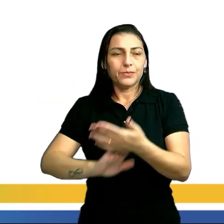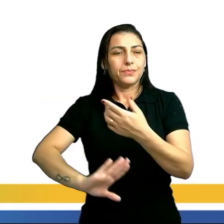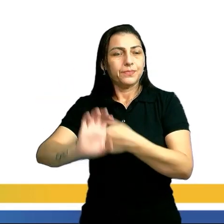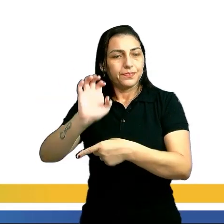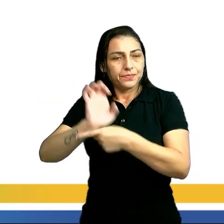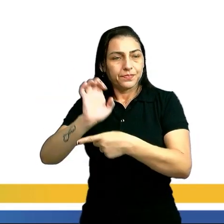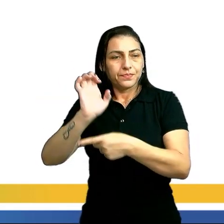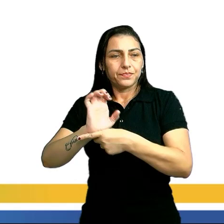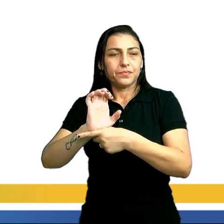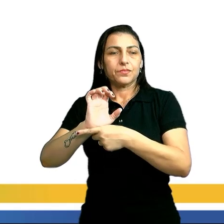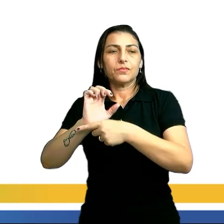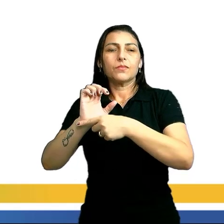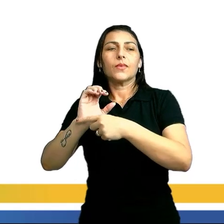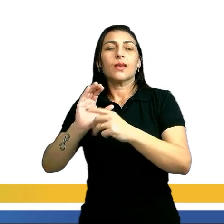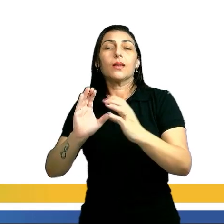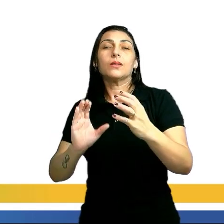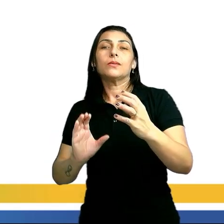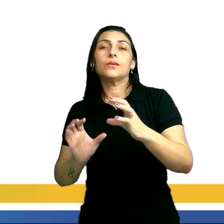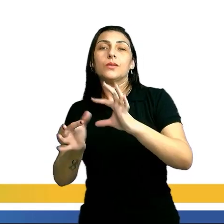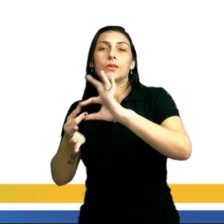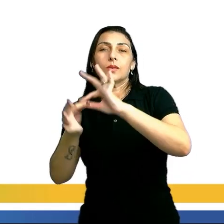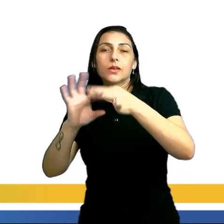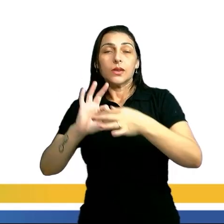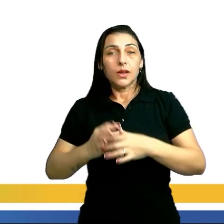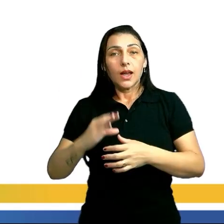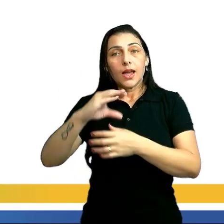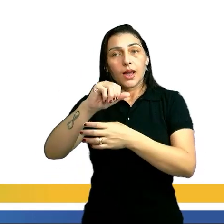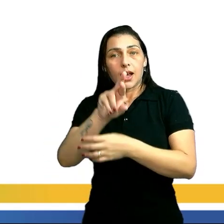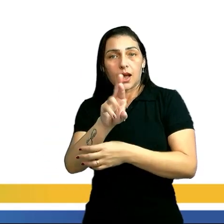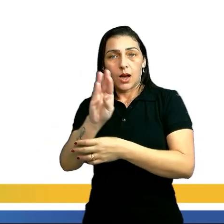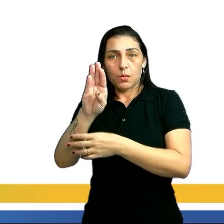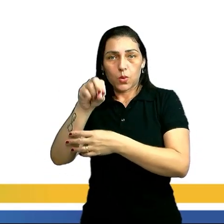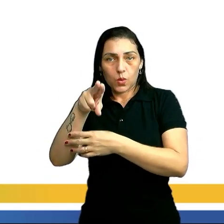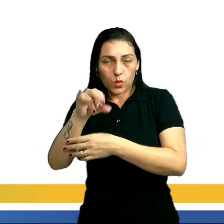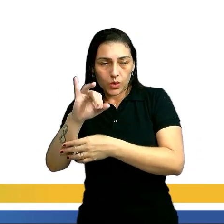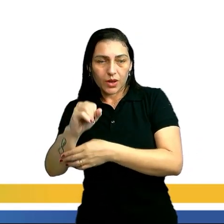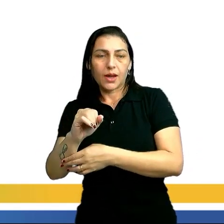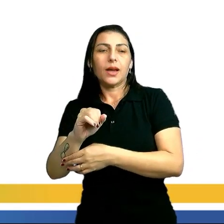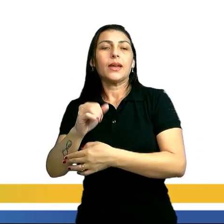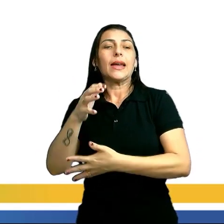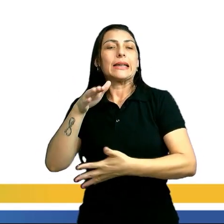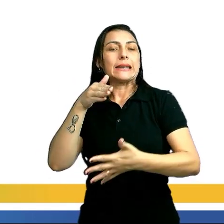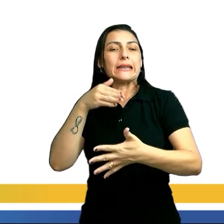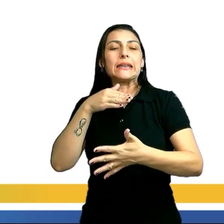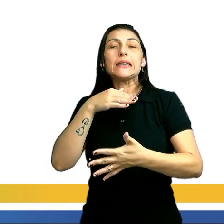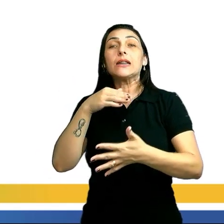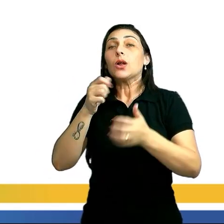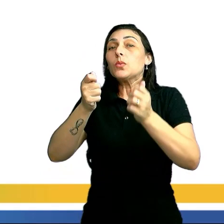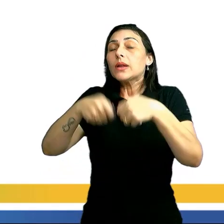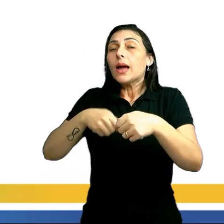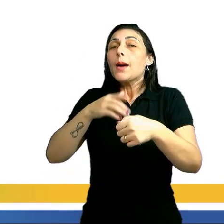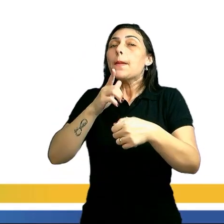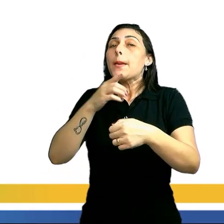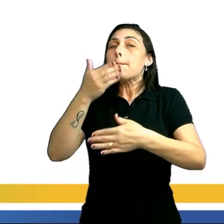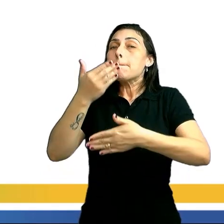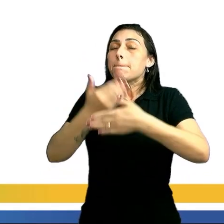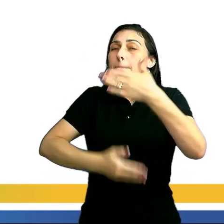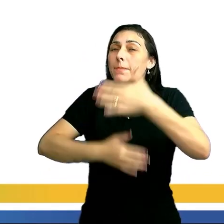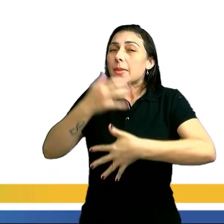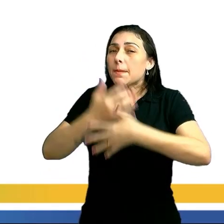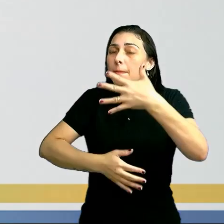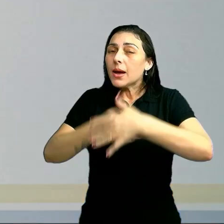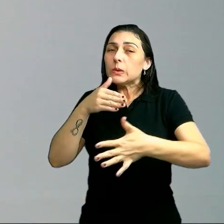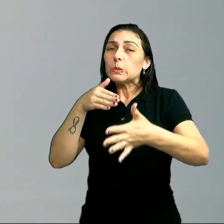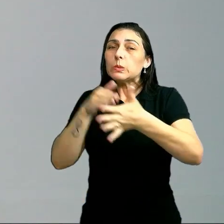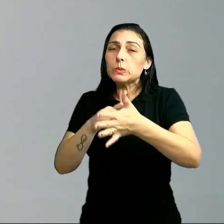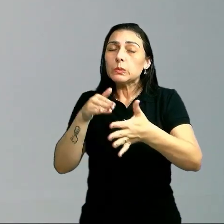vamos para E. Cadeia carbônica que impermeabiliza a superfície, impedindo a passagem de moléculas de água. É